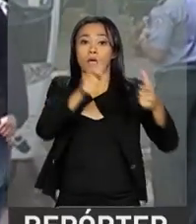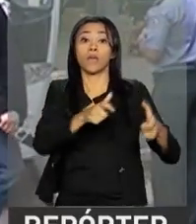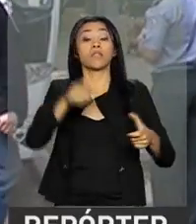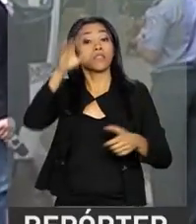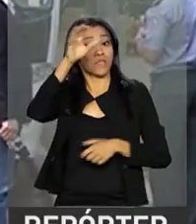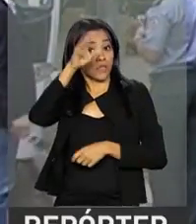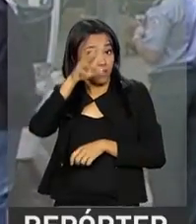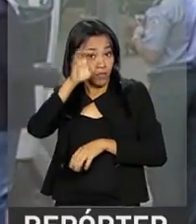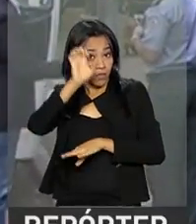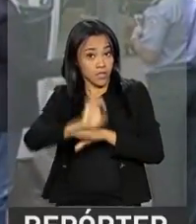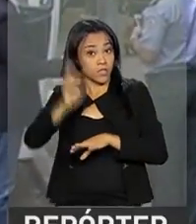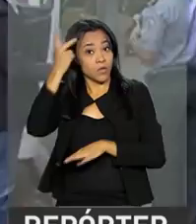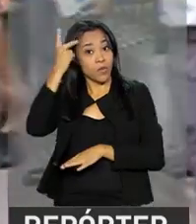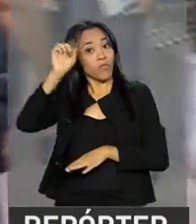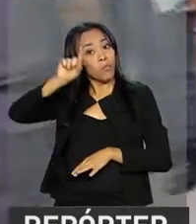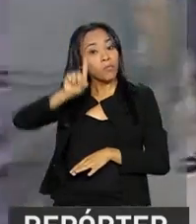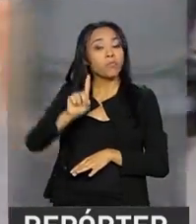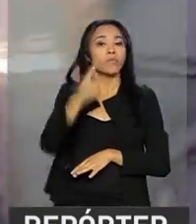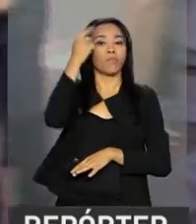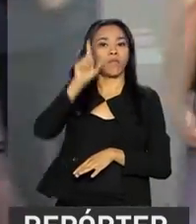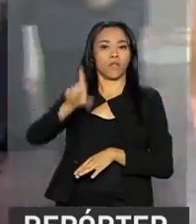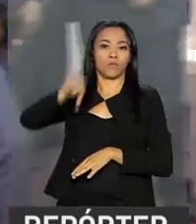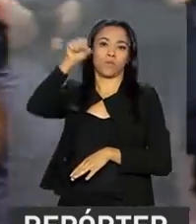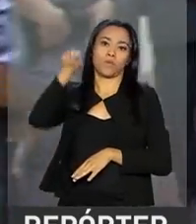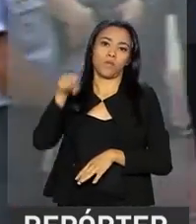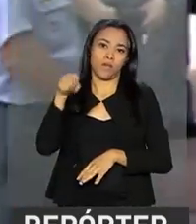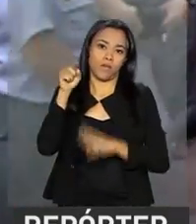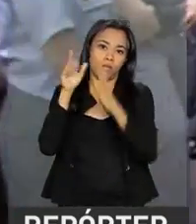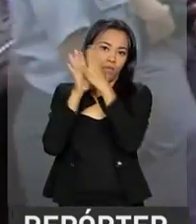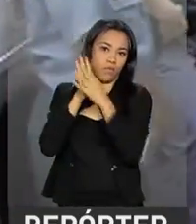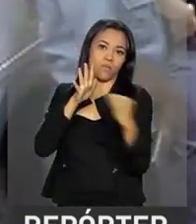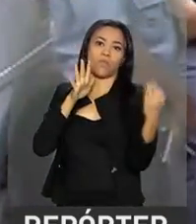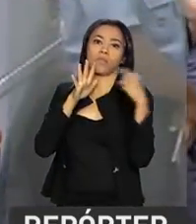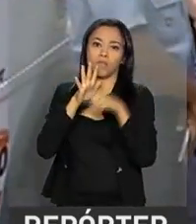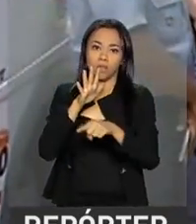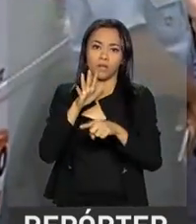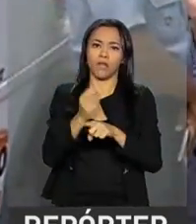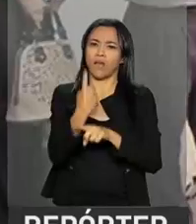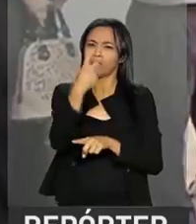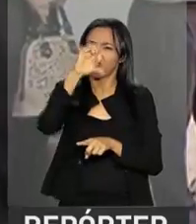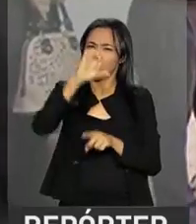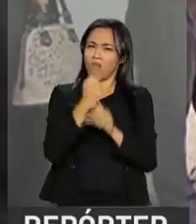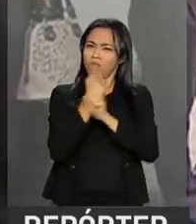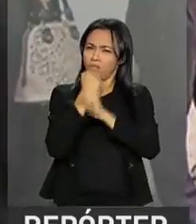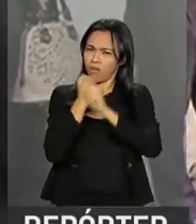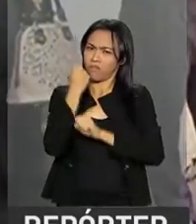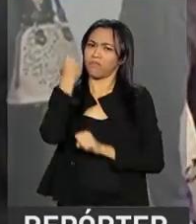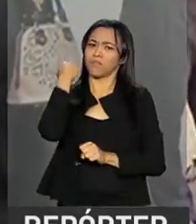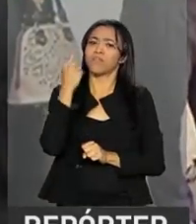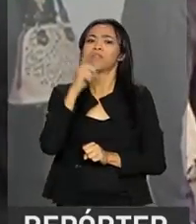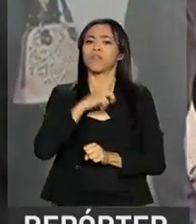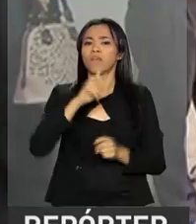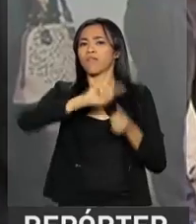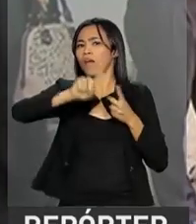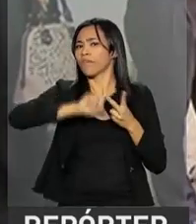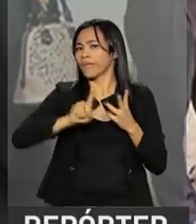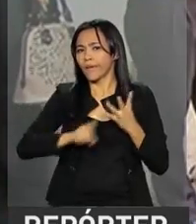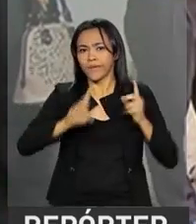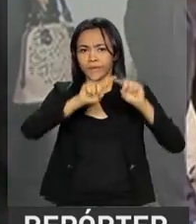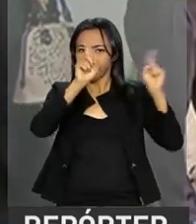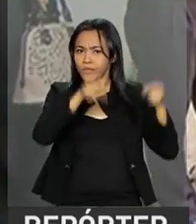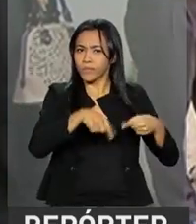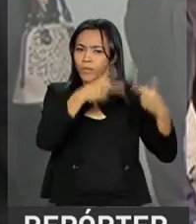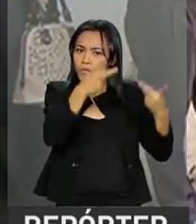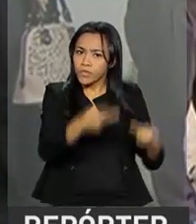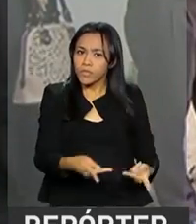foi o primeiro estado do Brasil a adotar um modelo de policiamento comunitário há 19 anos. São desenvolvidos projetos e programas de segurança